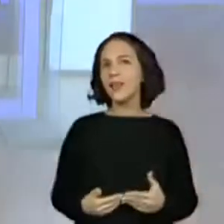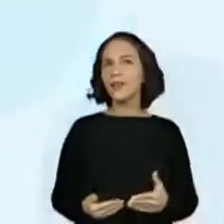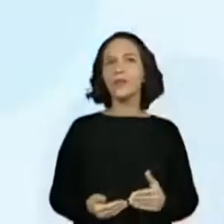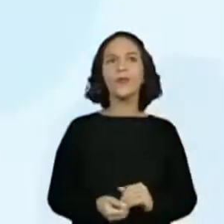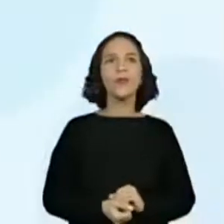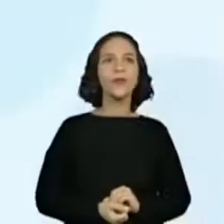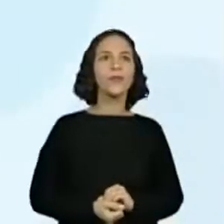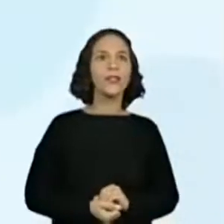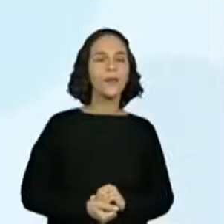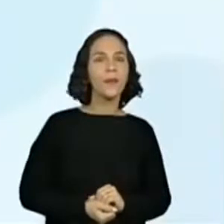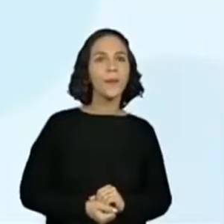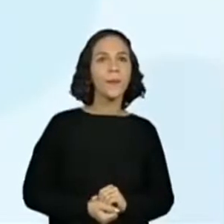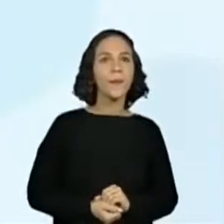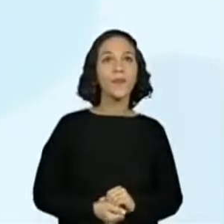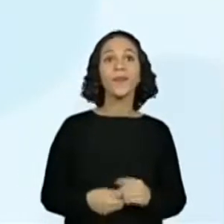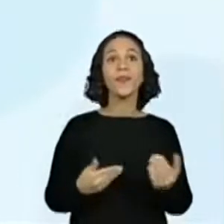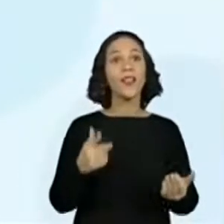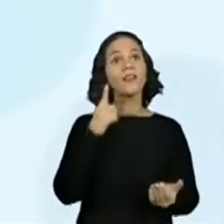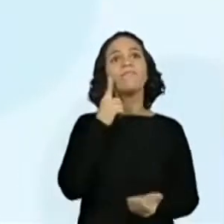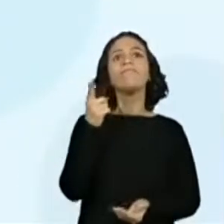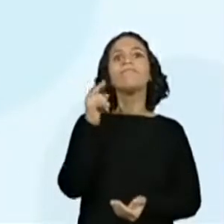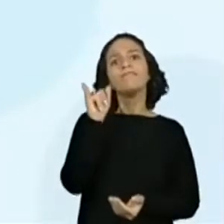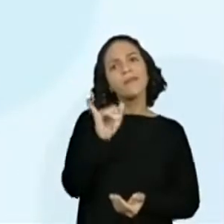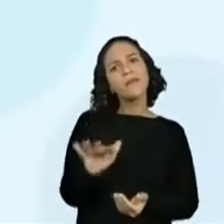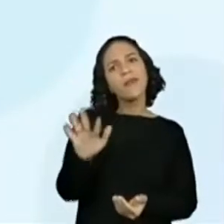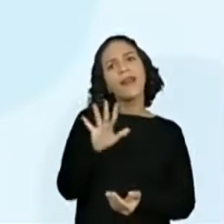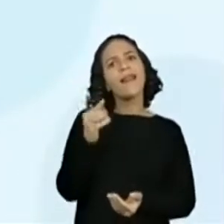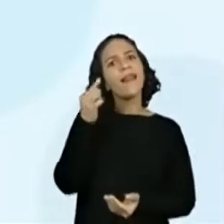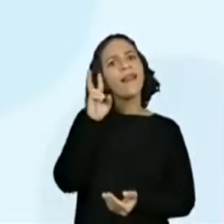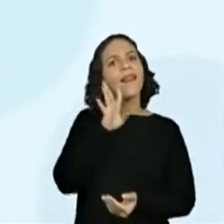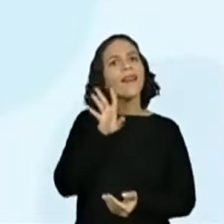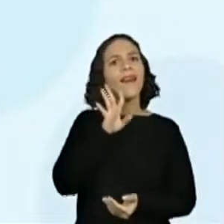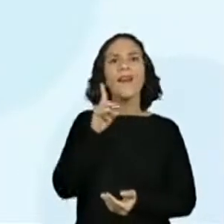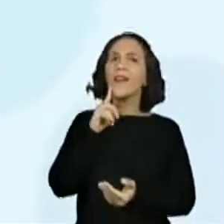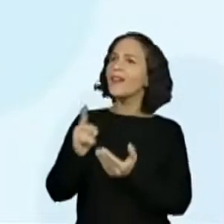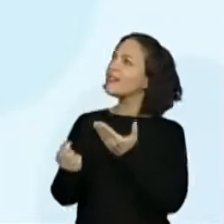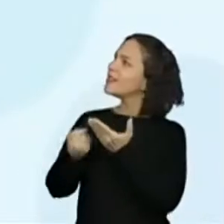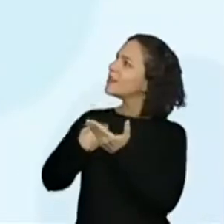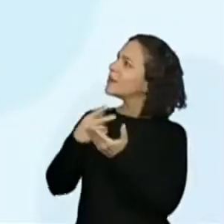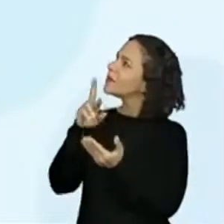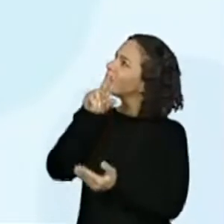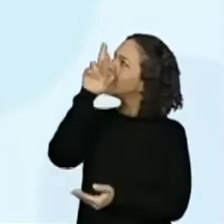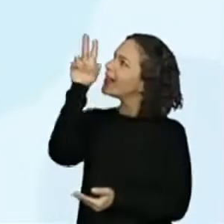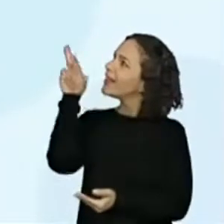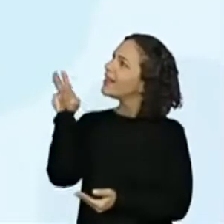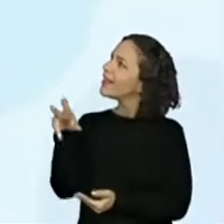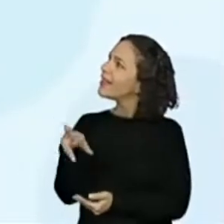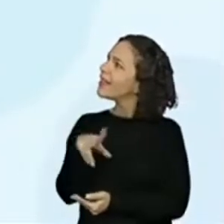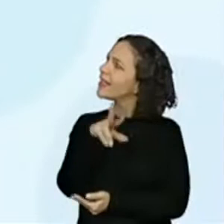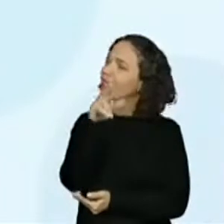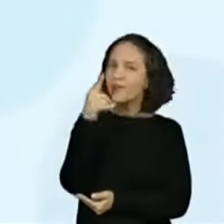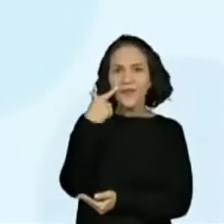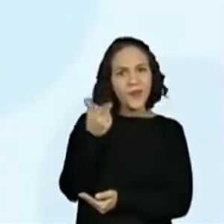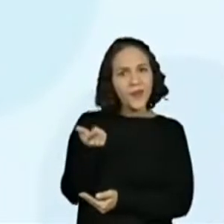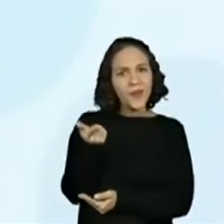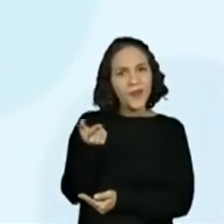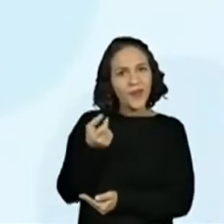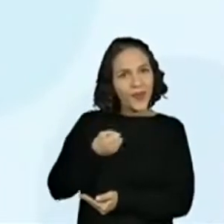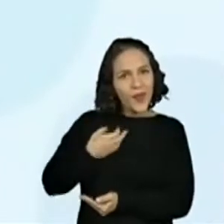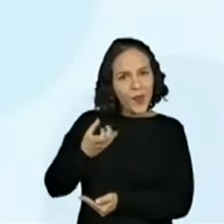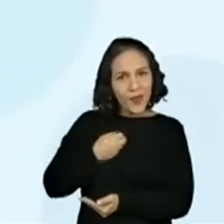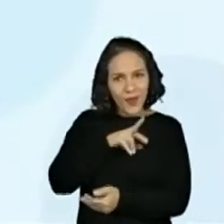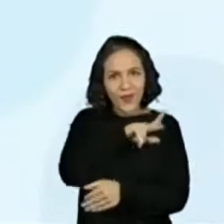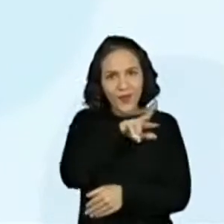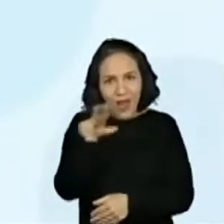lá. Gostei dessa imagem. Sim, vários números, né? Isso, nós podemos visualizar aí diversos